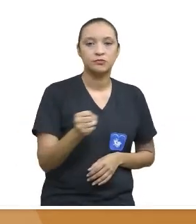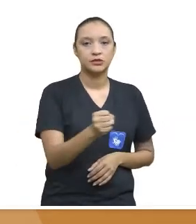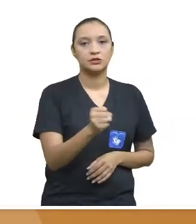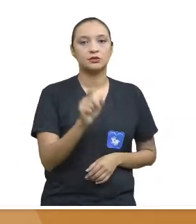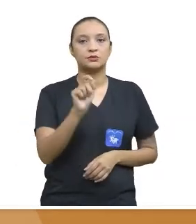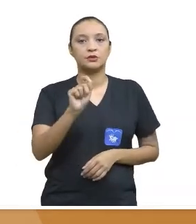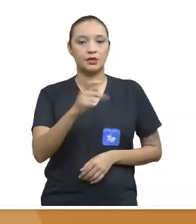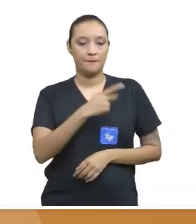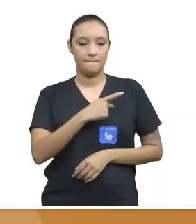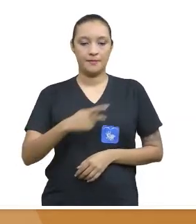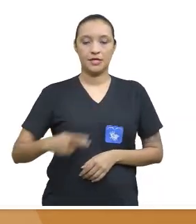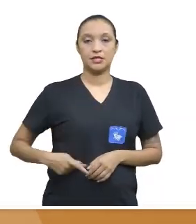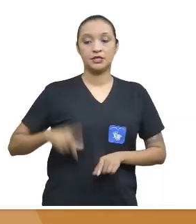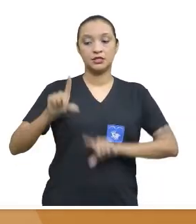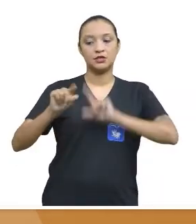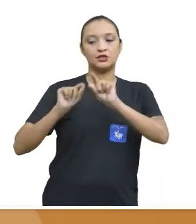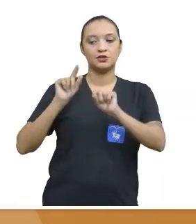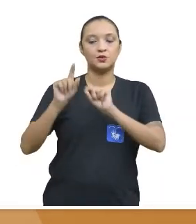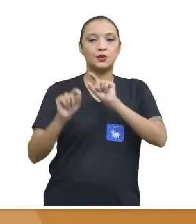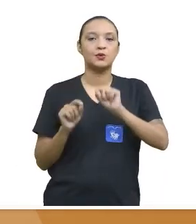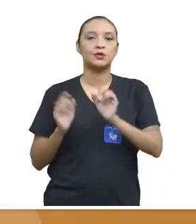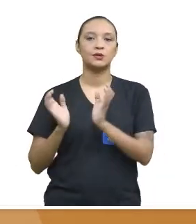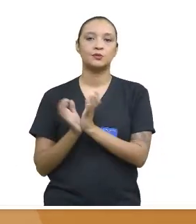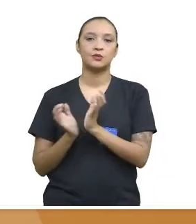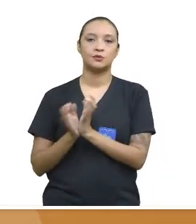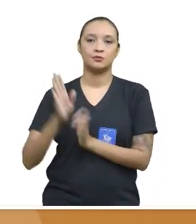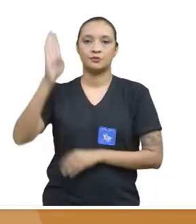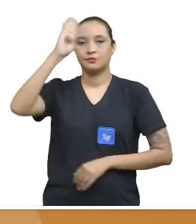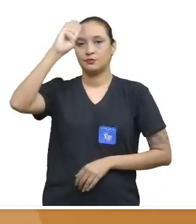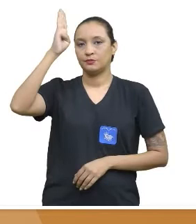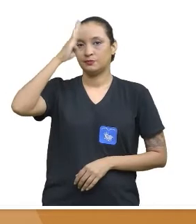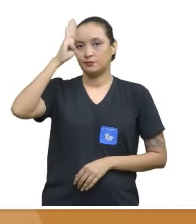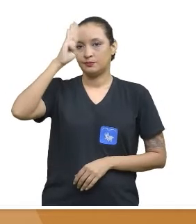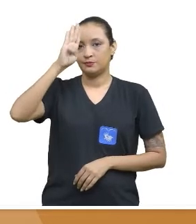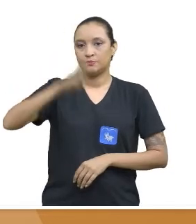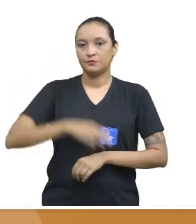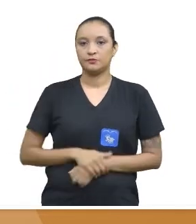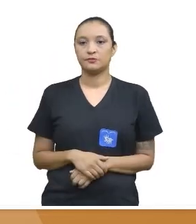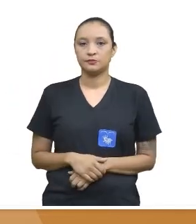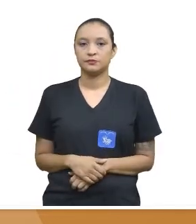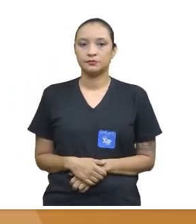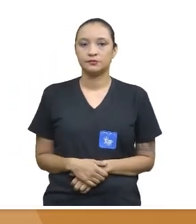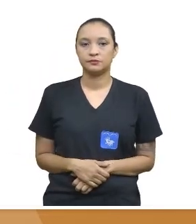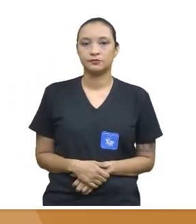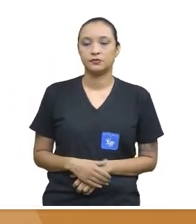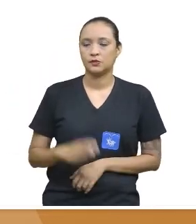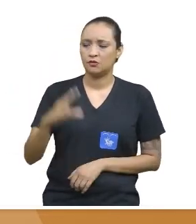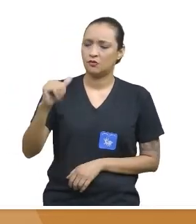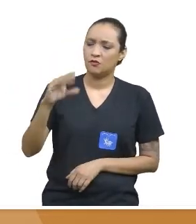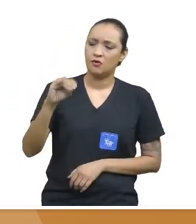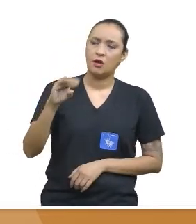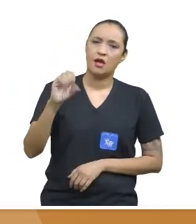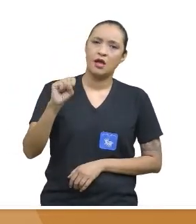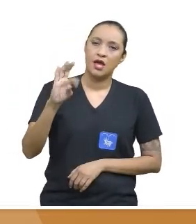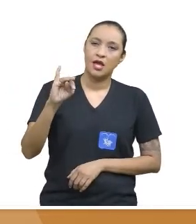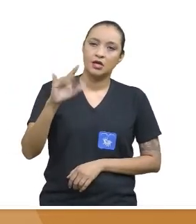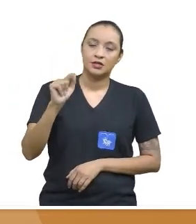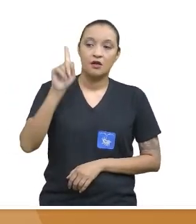um presidente escolhido já então pelos militares. Castelo Branco, ele fazia parte de um grupo de militares